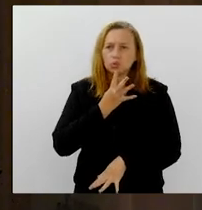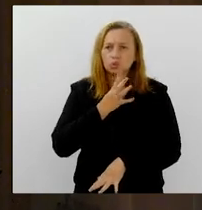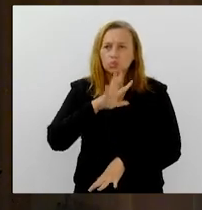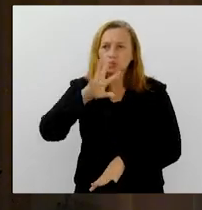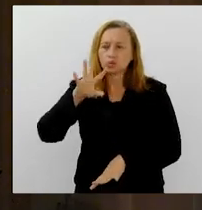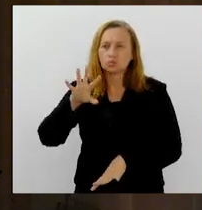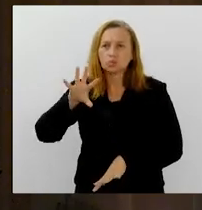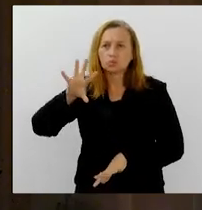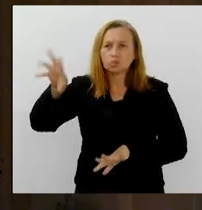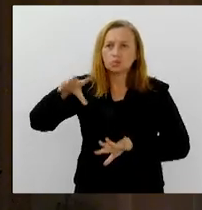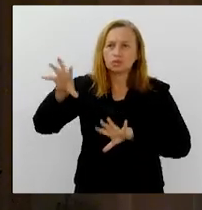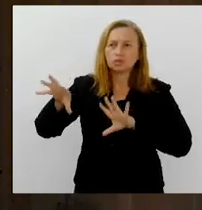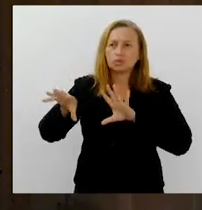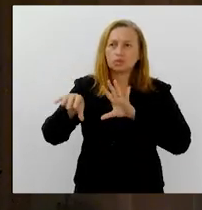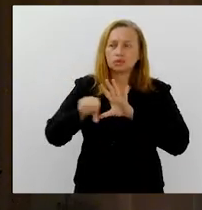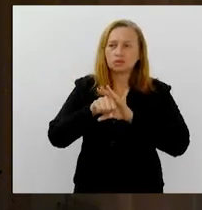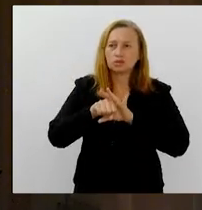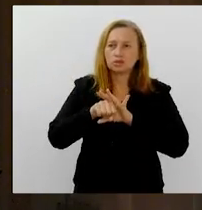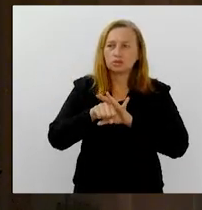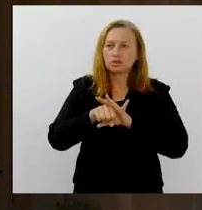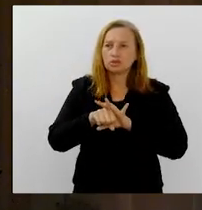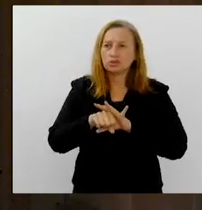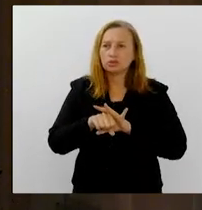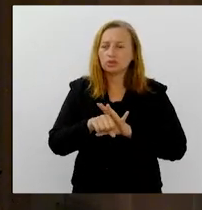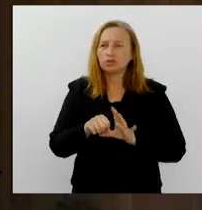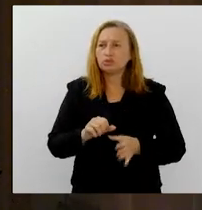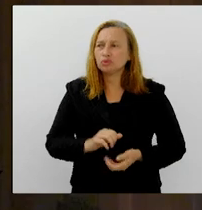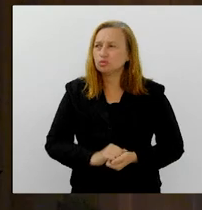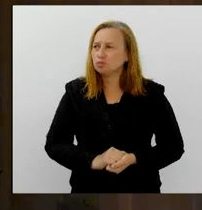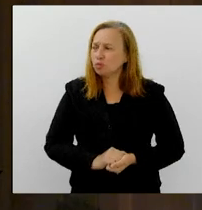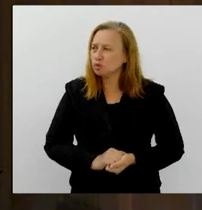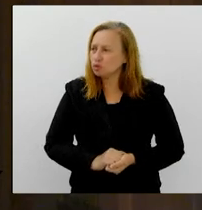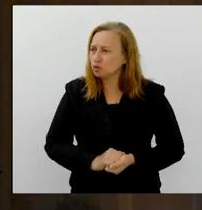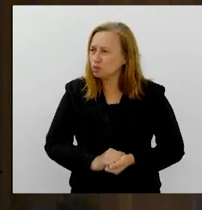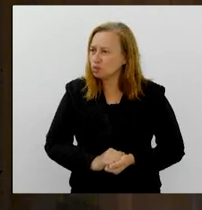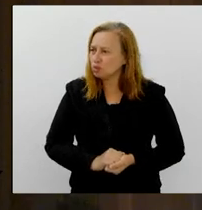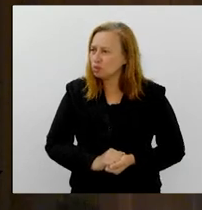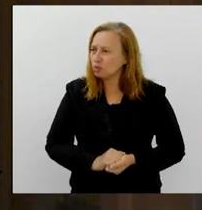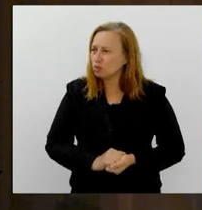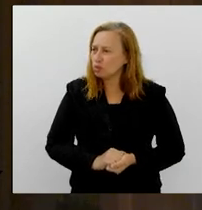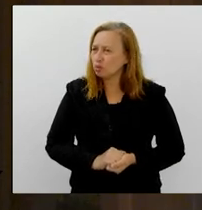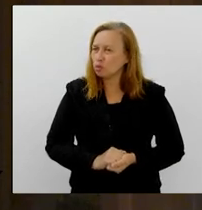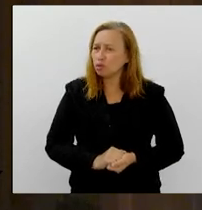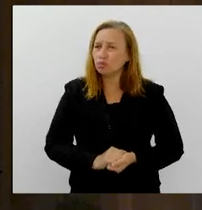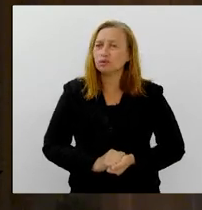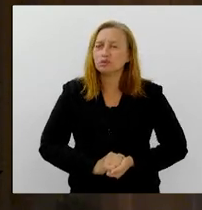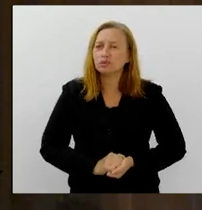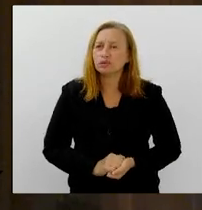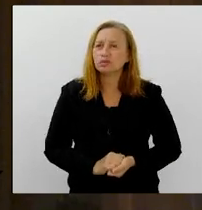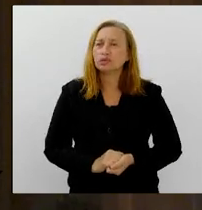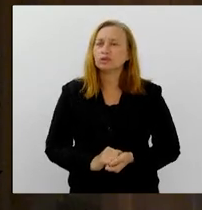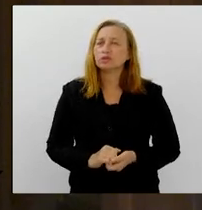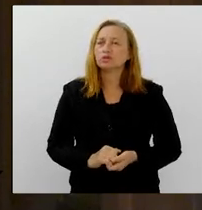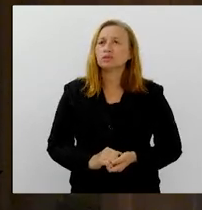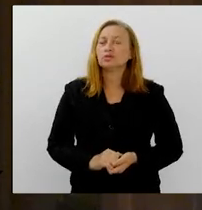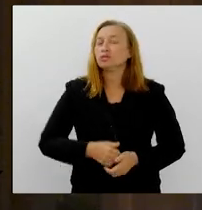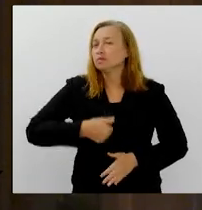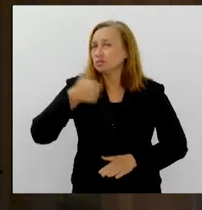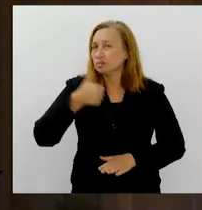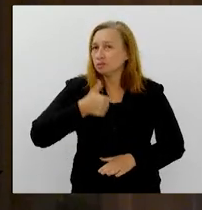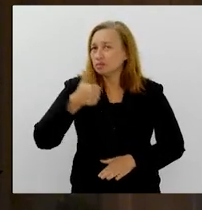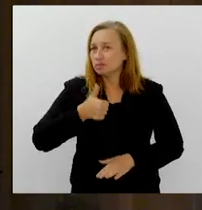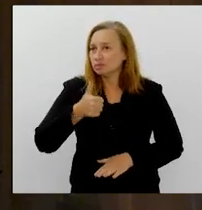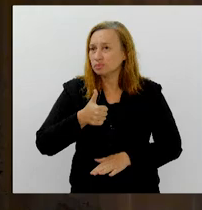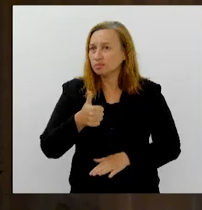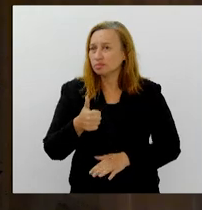fluminense. E essas iniciativas são todas conjuntas, articuladas. Primeiro porque eu tenho dito que